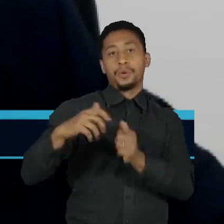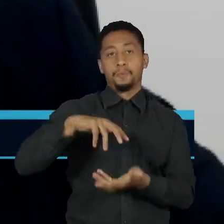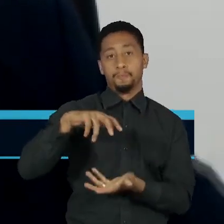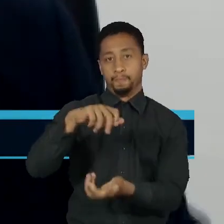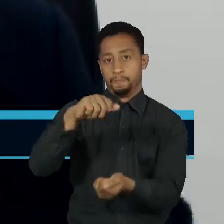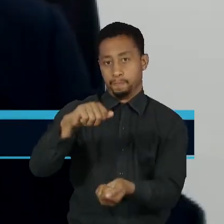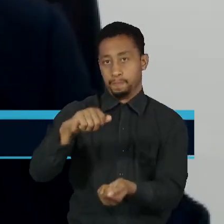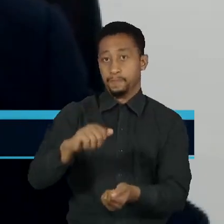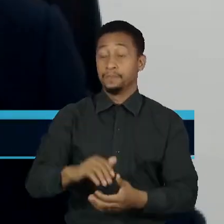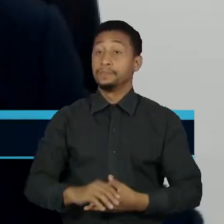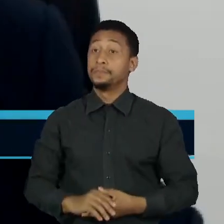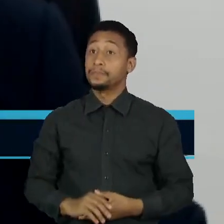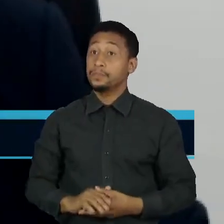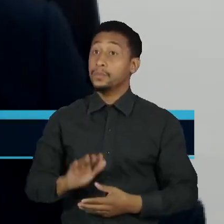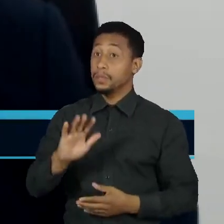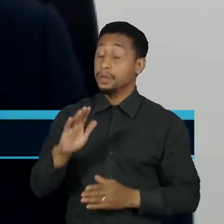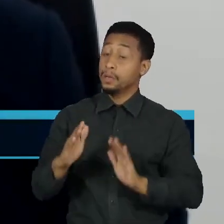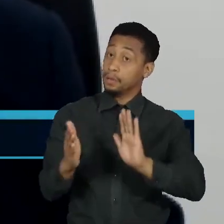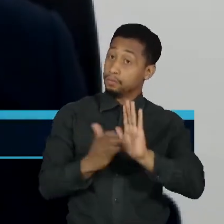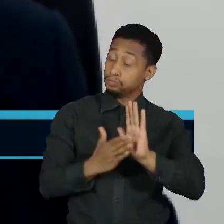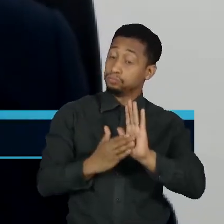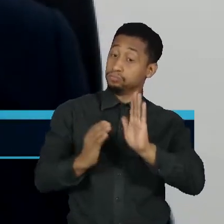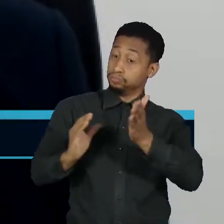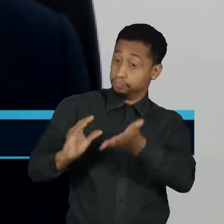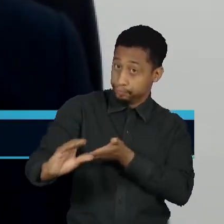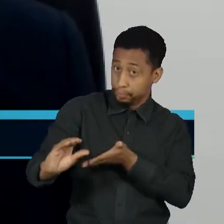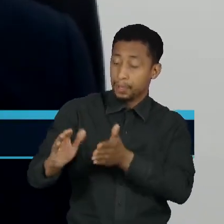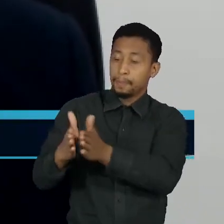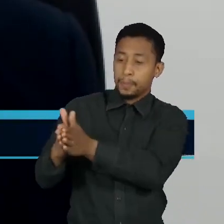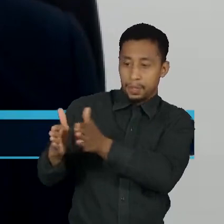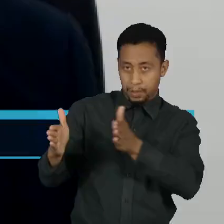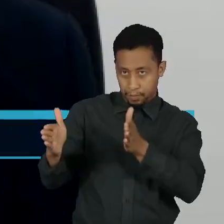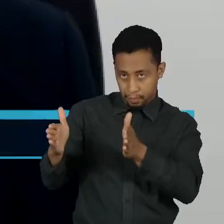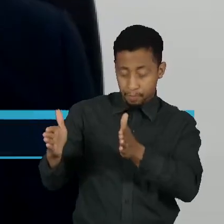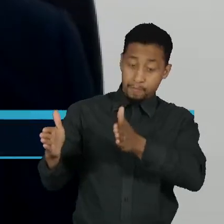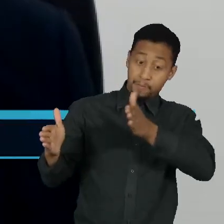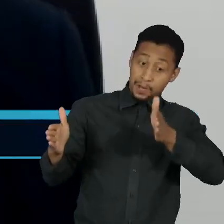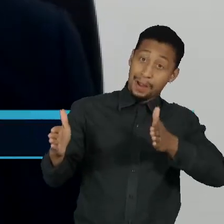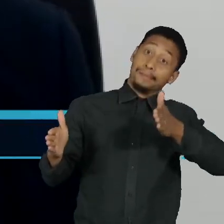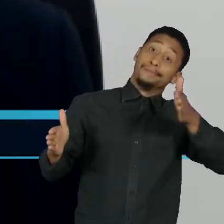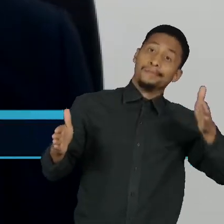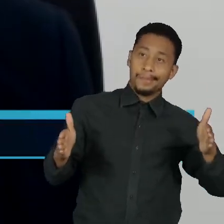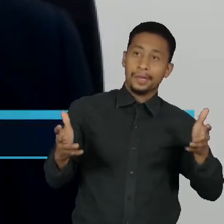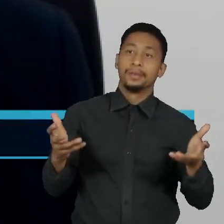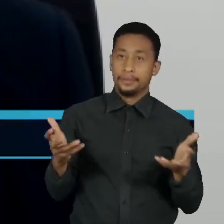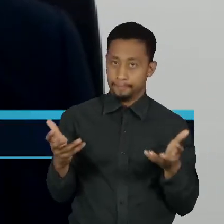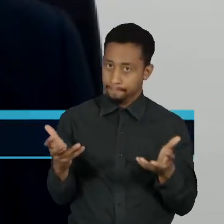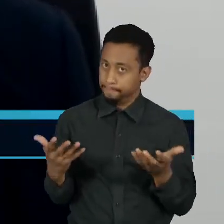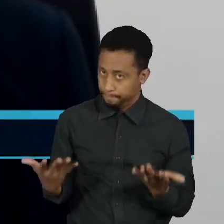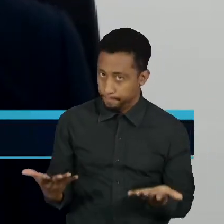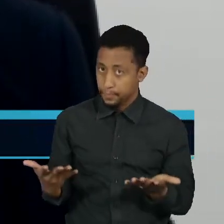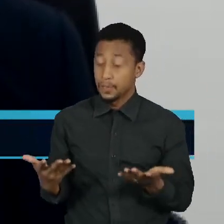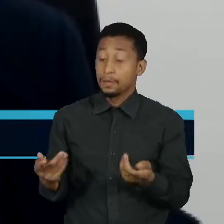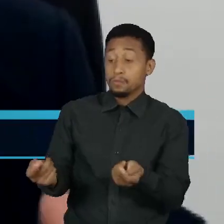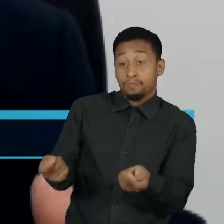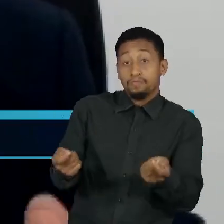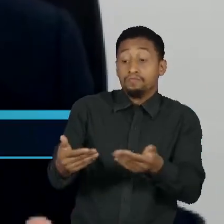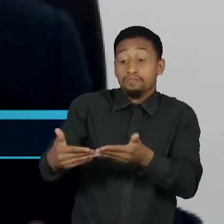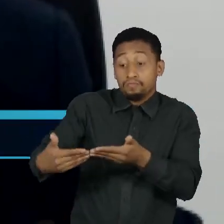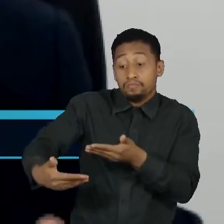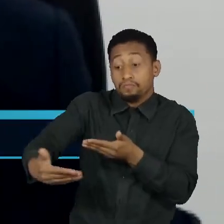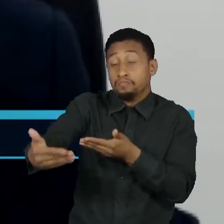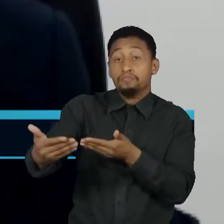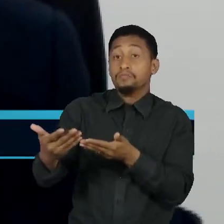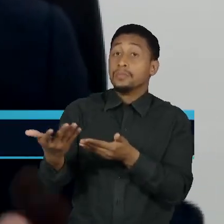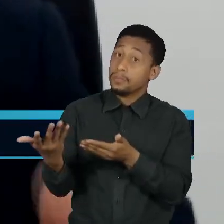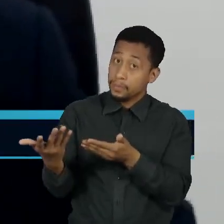entre apostas de médio e longo prazo que poderão ter retorno e aqueles que asseguradamente nos próximos